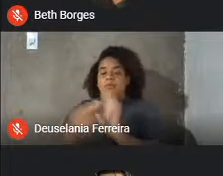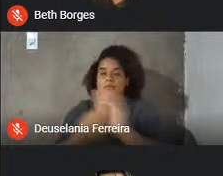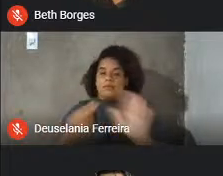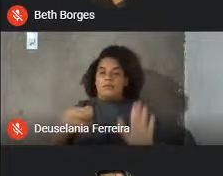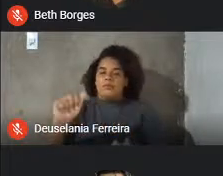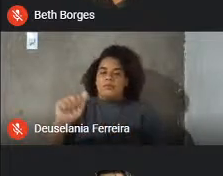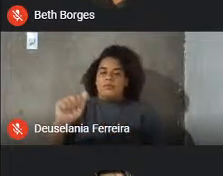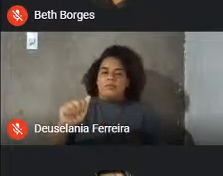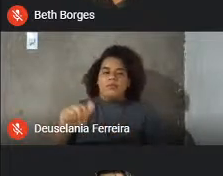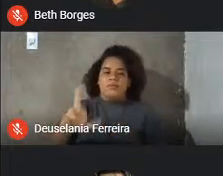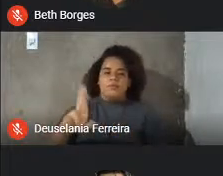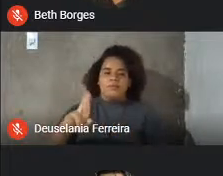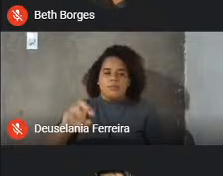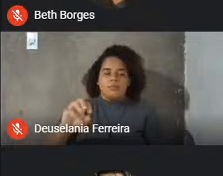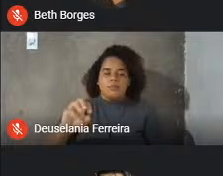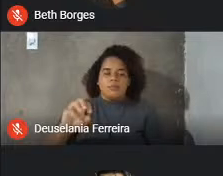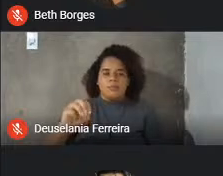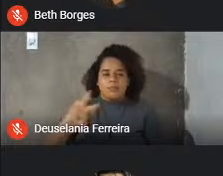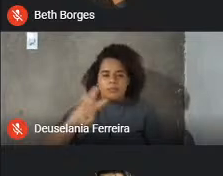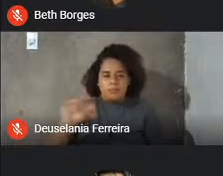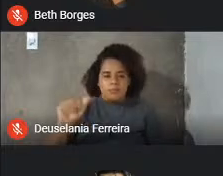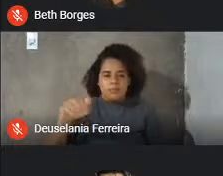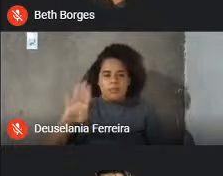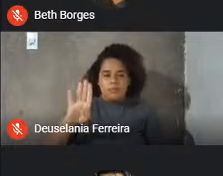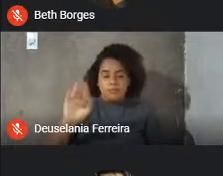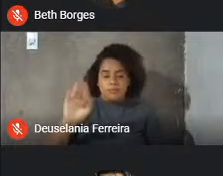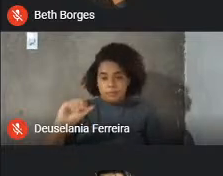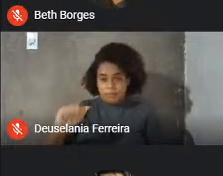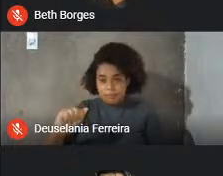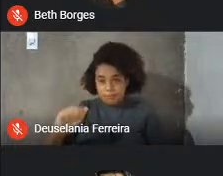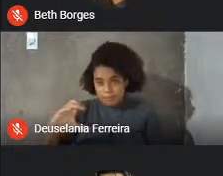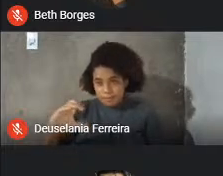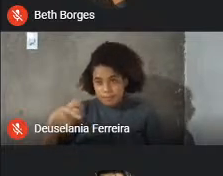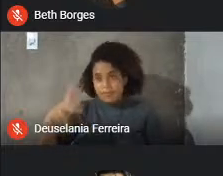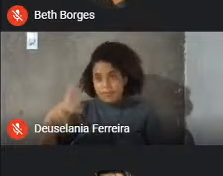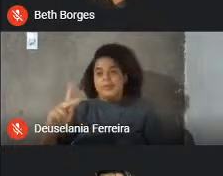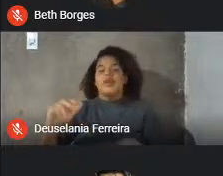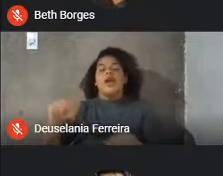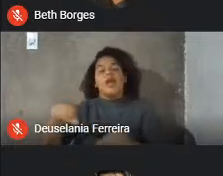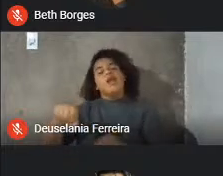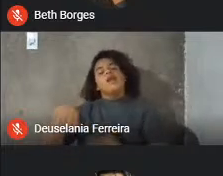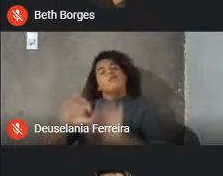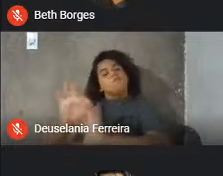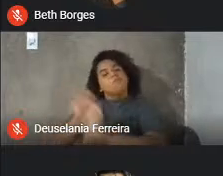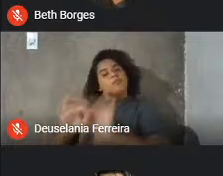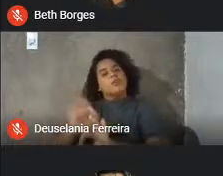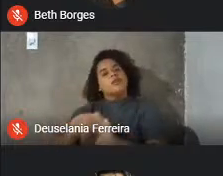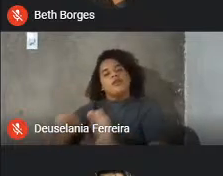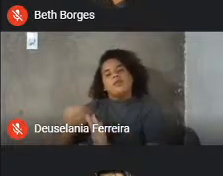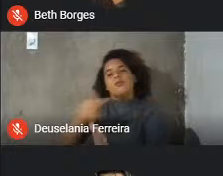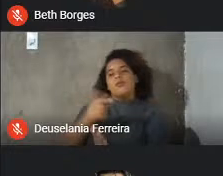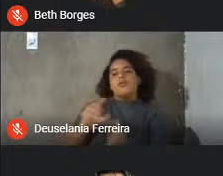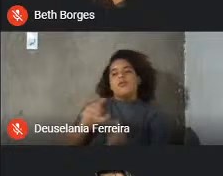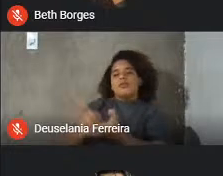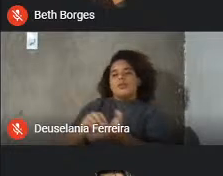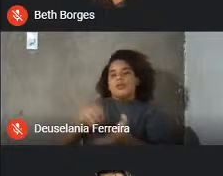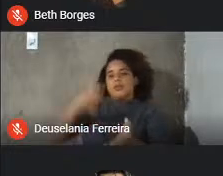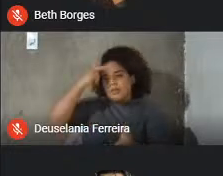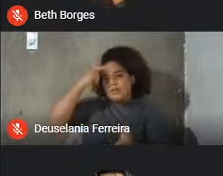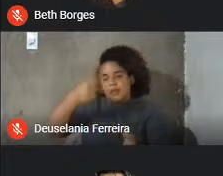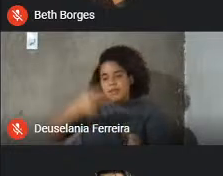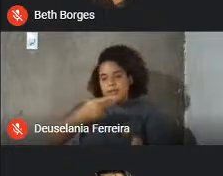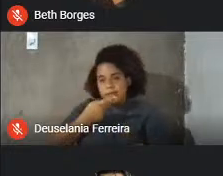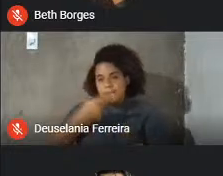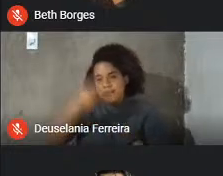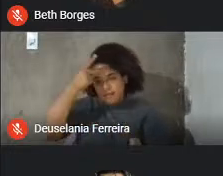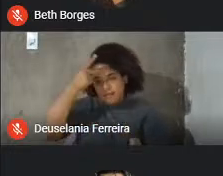fez livros relacionados à personalidade, ele veio e fez essa estrutura, associando ideias da teoria de John